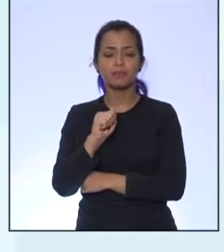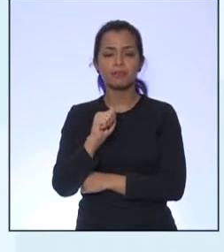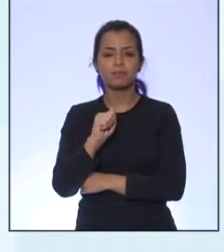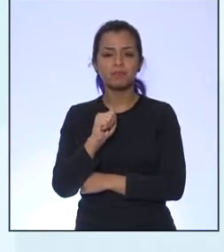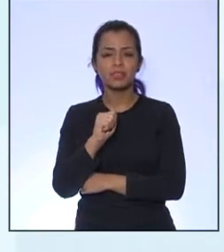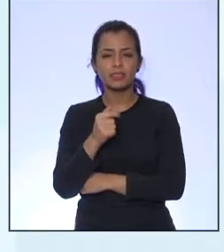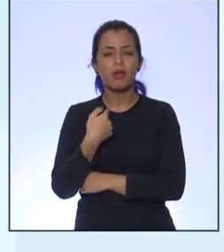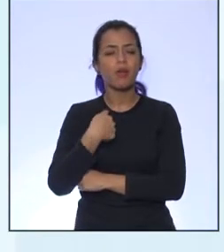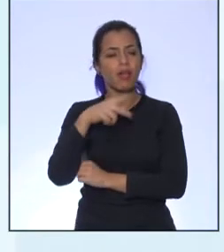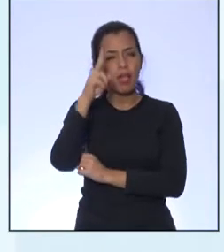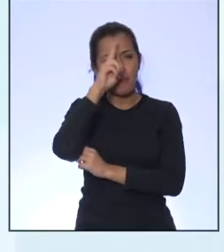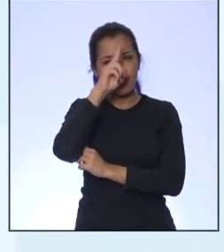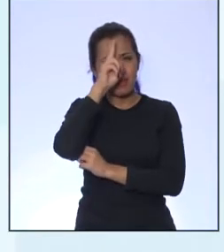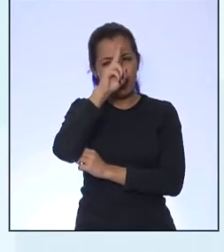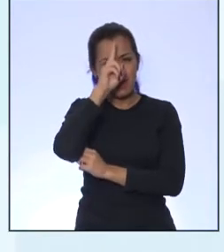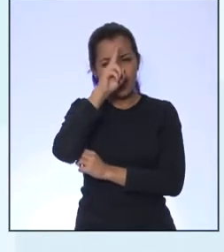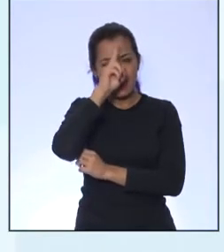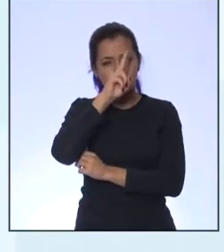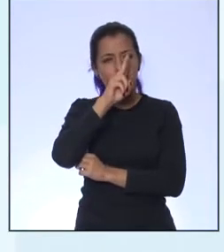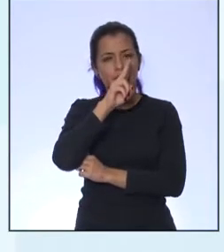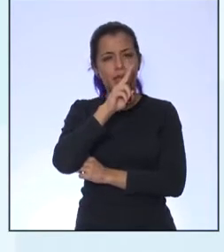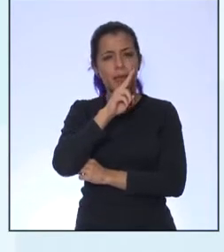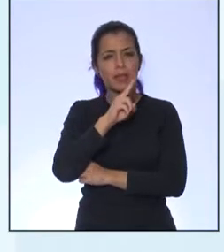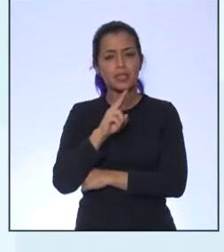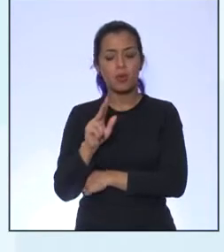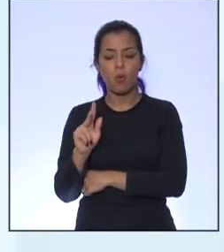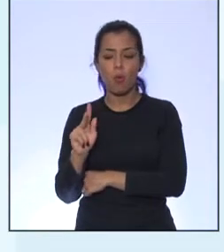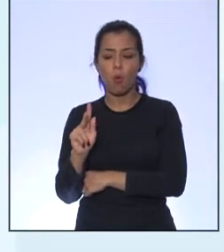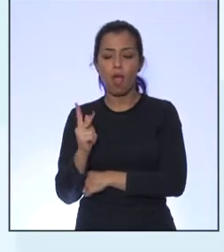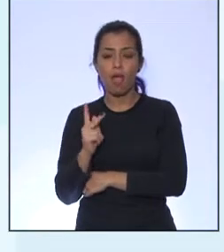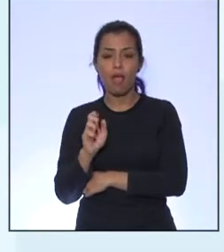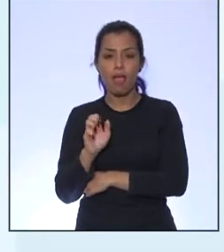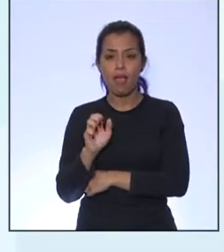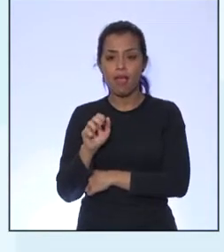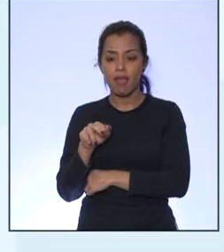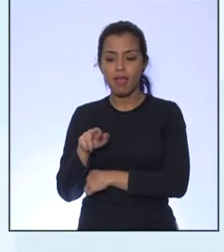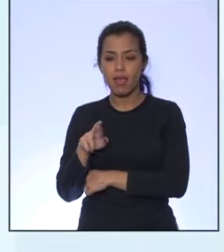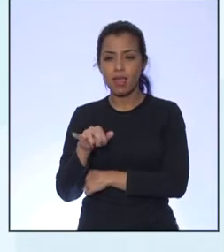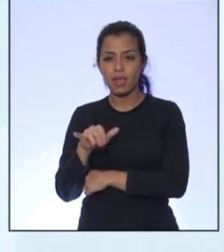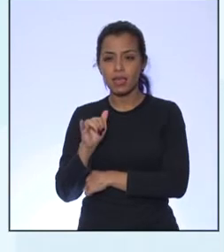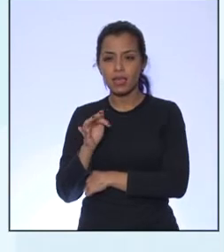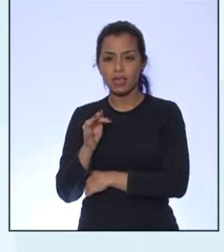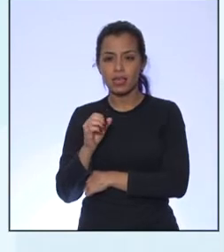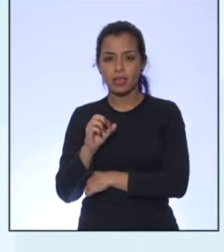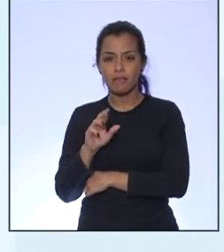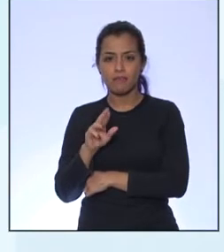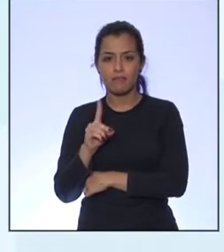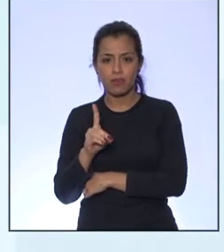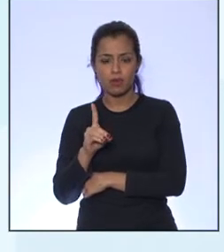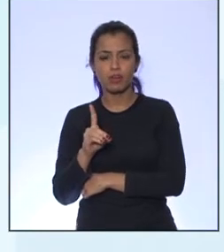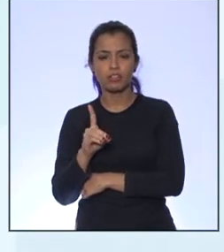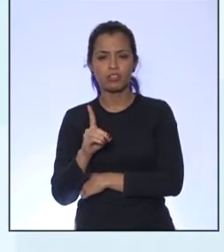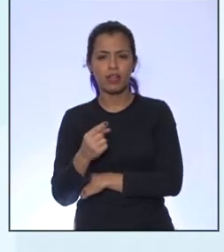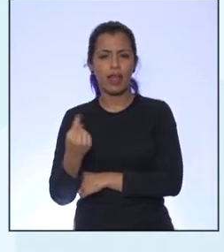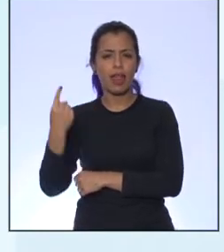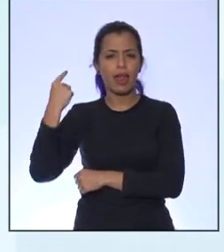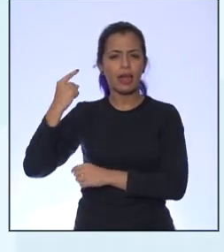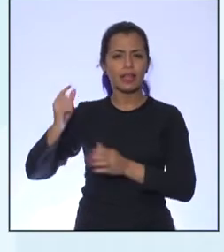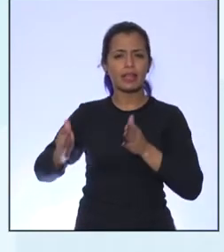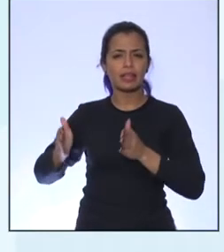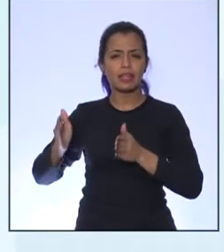mudanças estruturais, Henry Ford, exatamente há 100 anos atrás, exatamente quando ele estava vivendo um